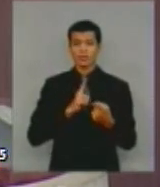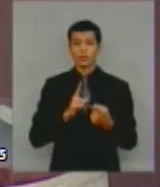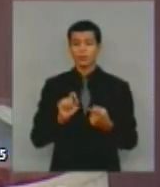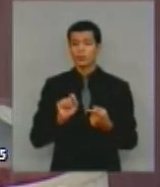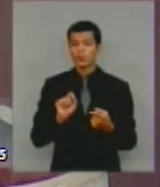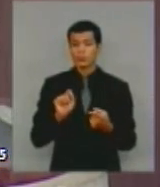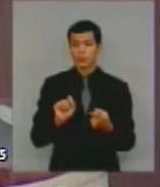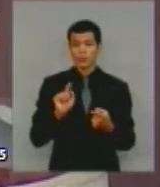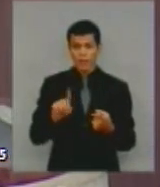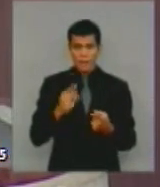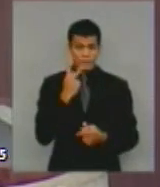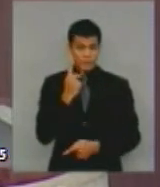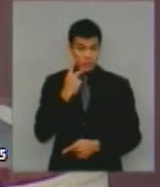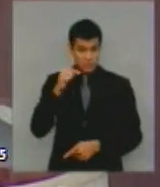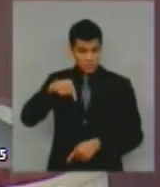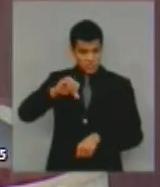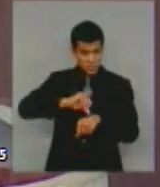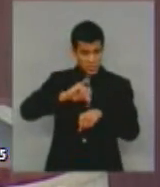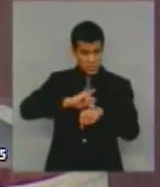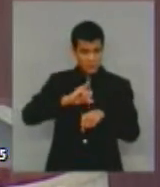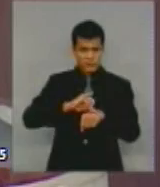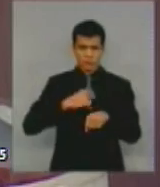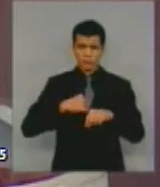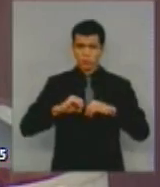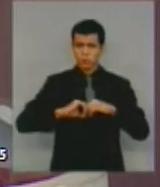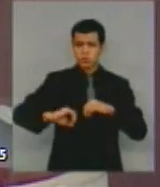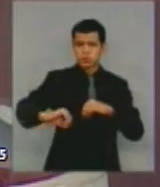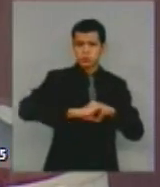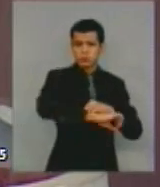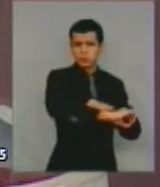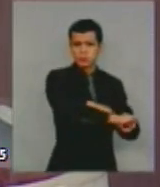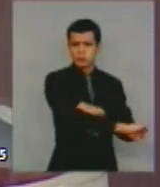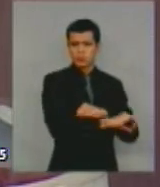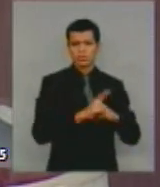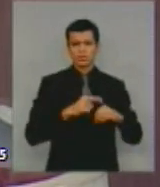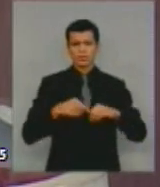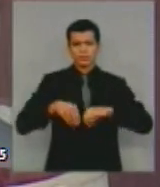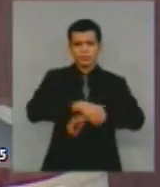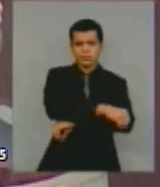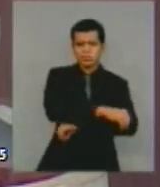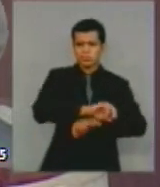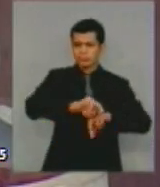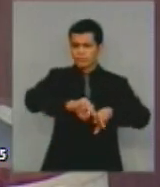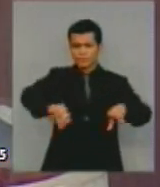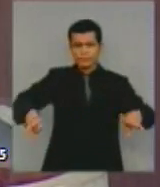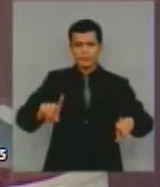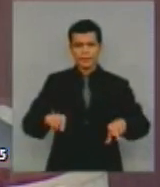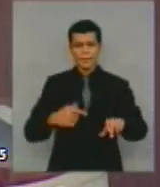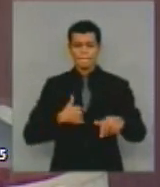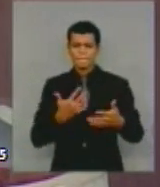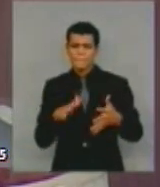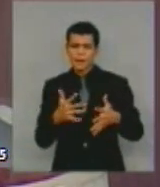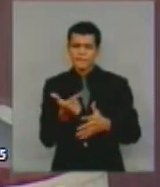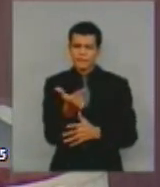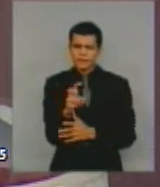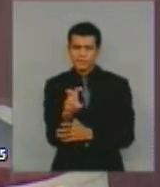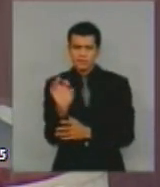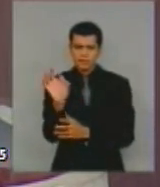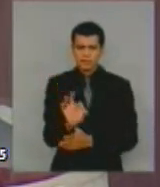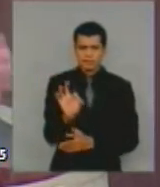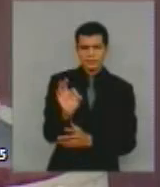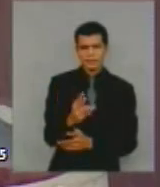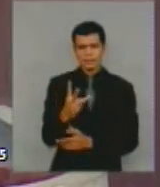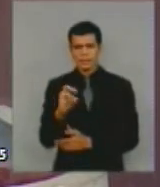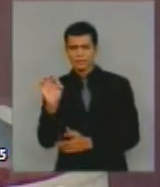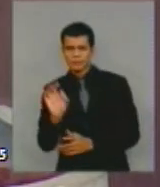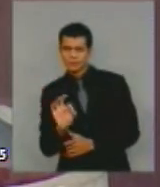O desperdício em Fortaleza, do abastecimento humano, se conta entre 25% e 35%. Portanto, nós temos